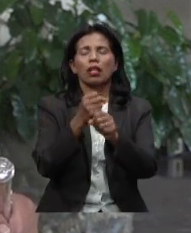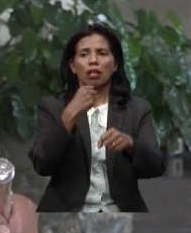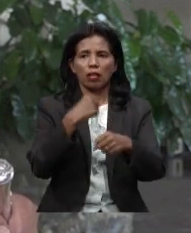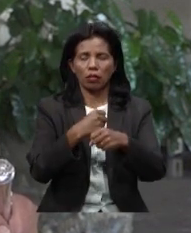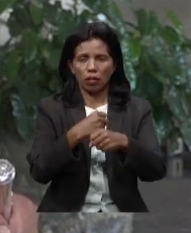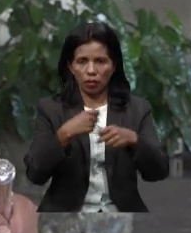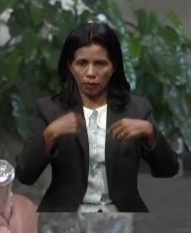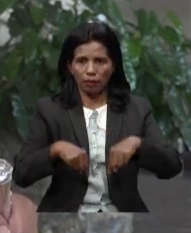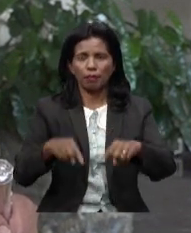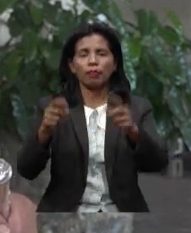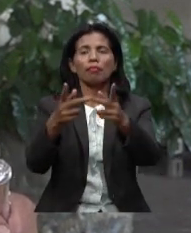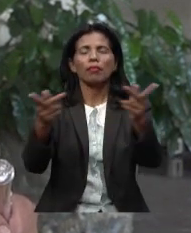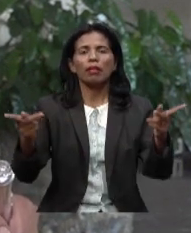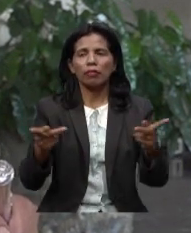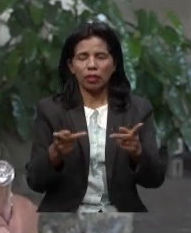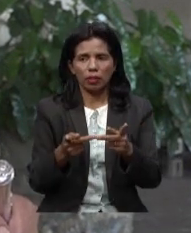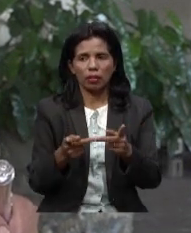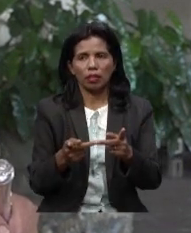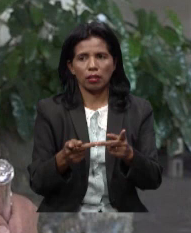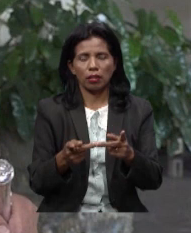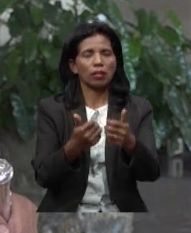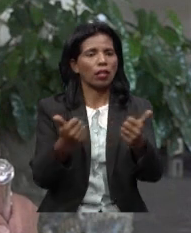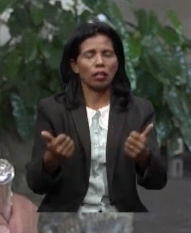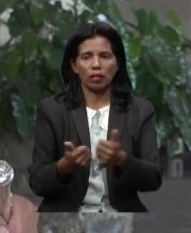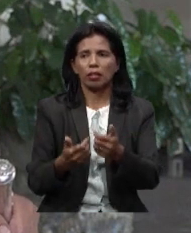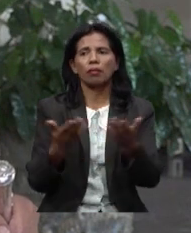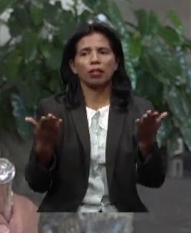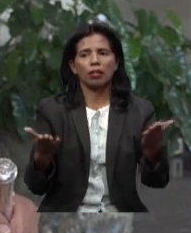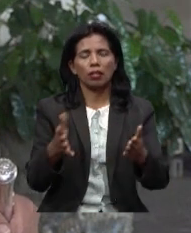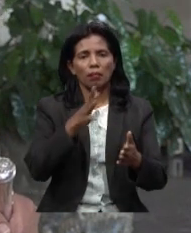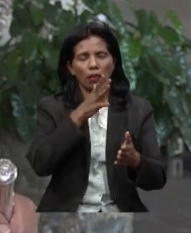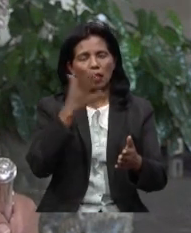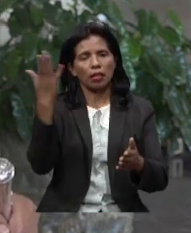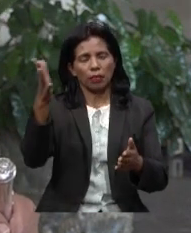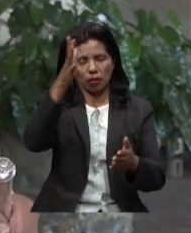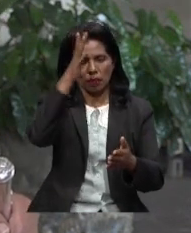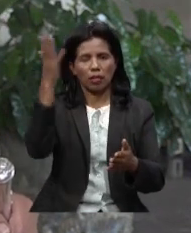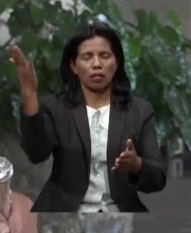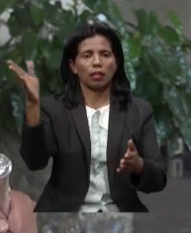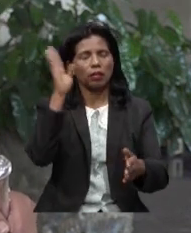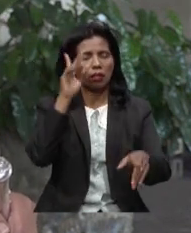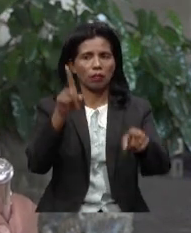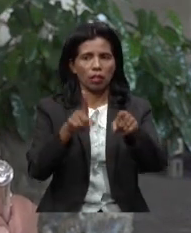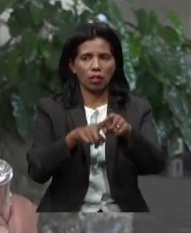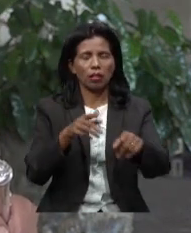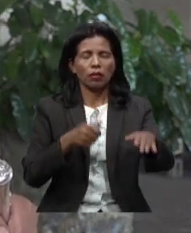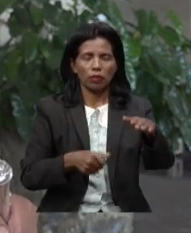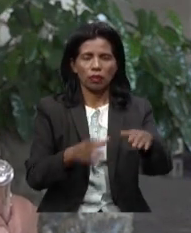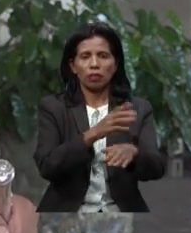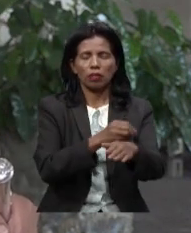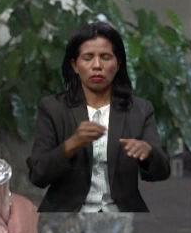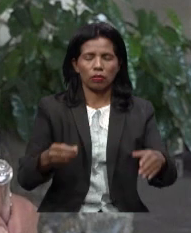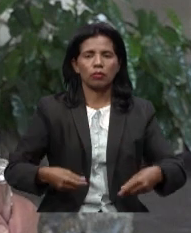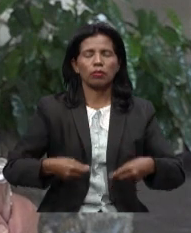nia ba fatine be di di al aldia ni be di ni ni ina man ban ya feta man ban ya mau al man ba subar nia fu ha nia fu